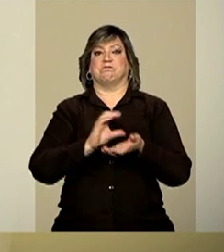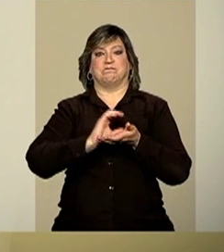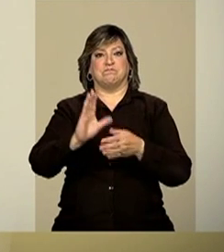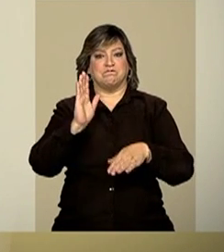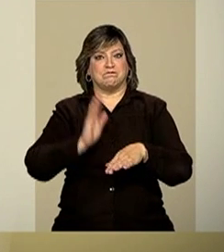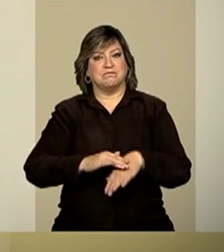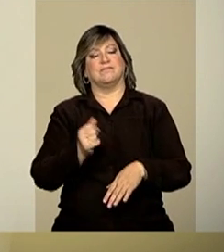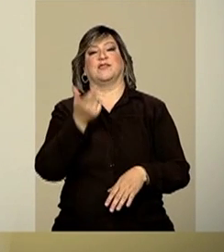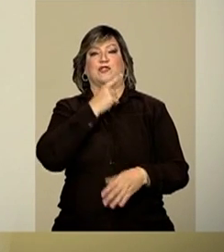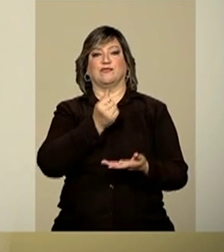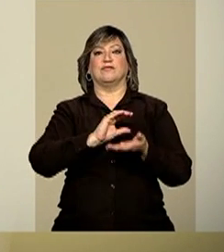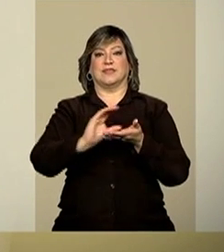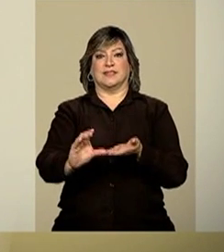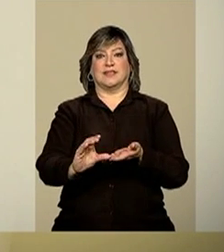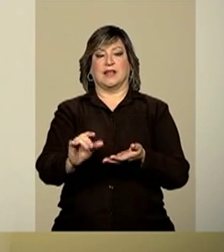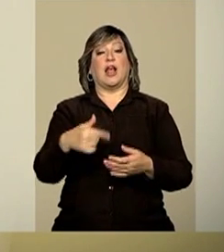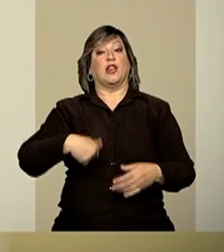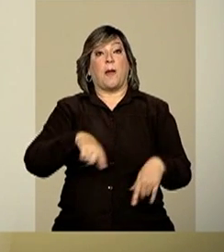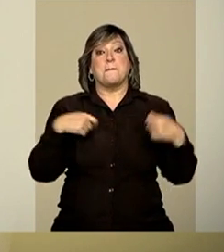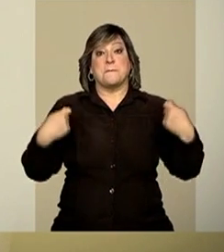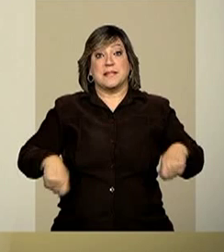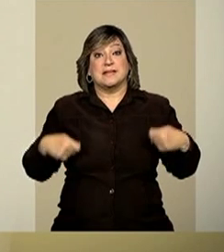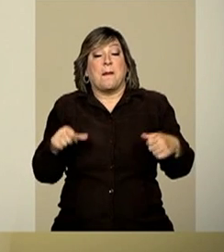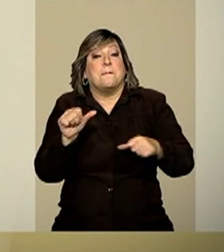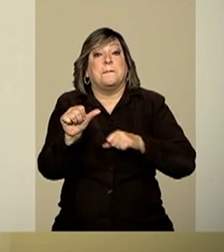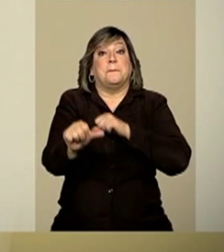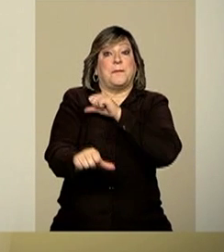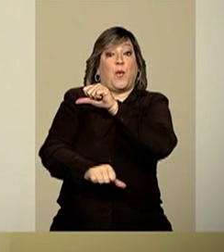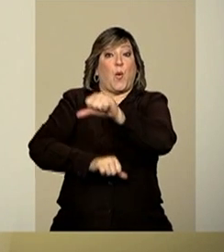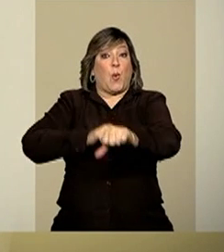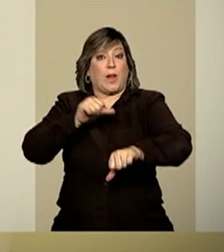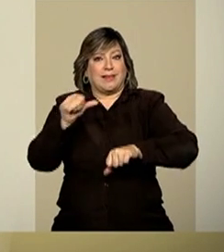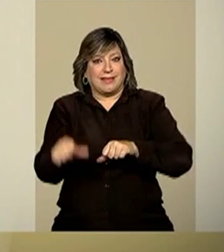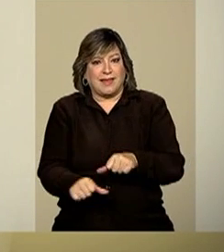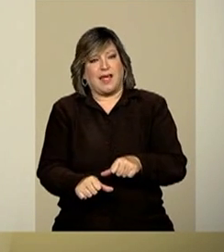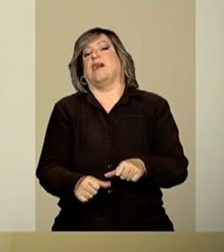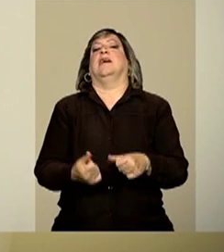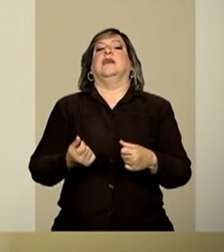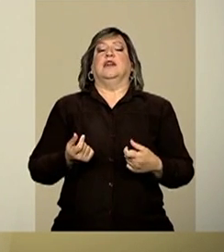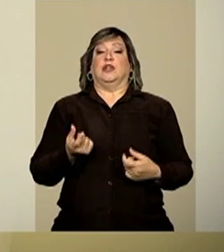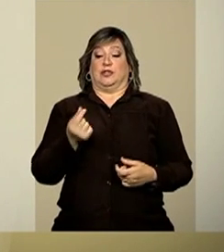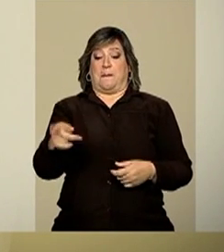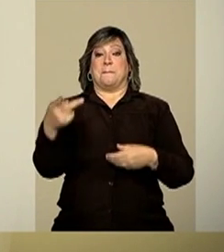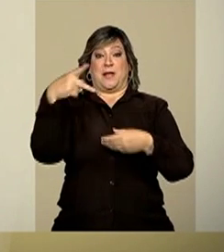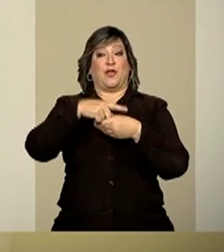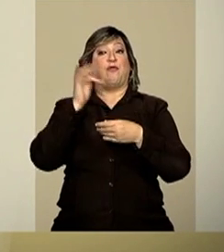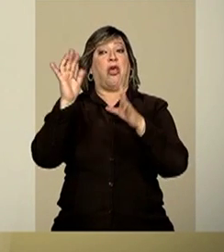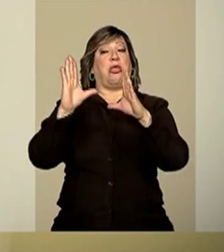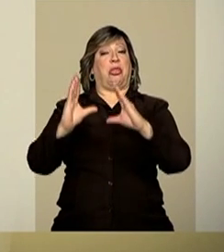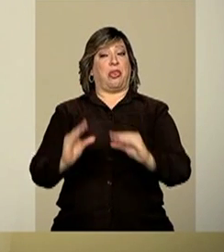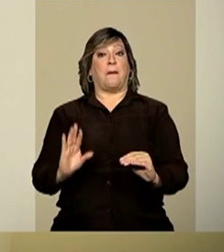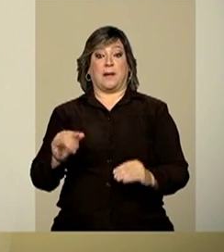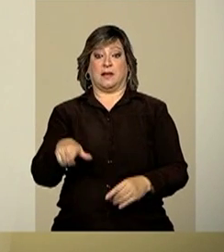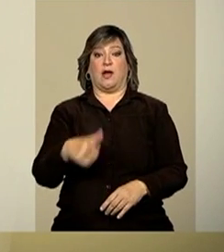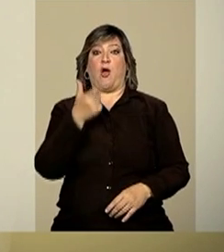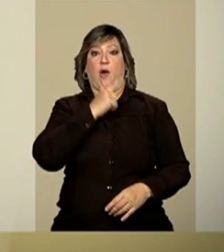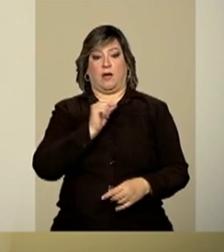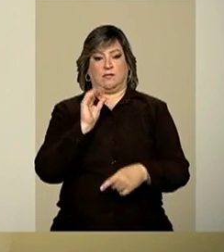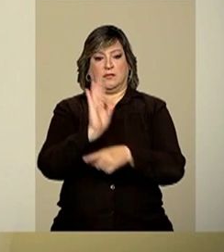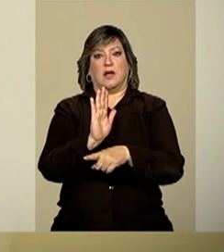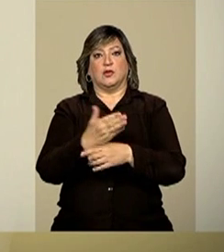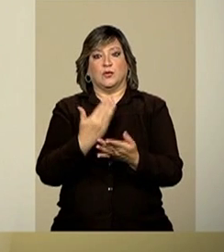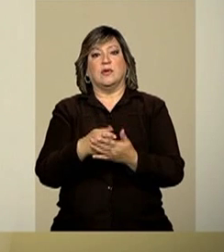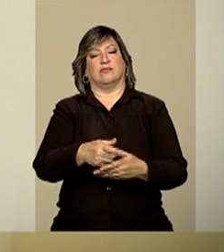e recursos. Devemos transformar a riqueza finita do petróleo em uma conquista perene